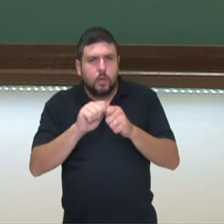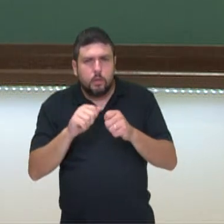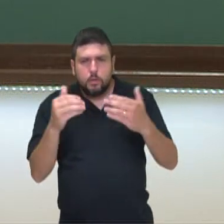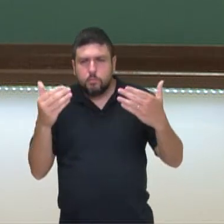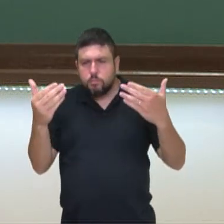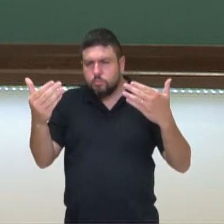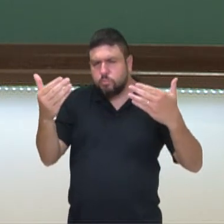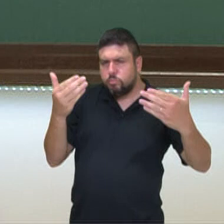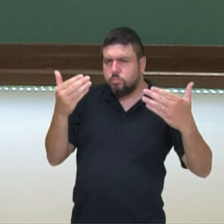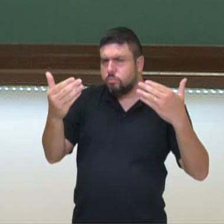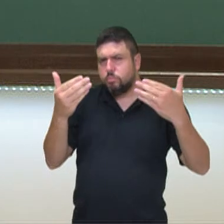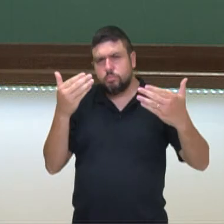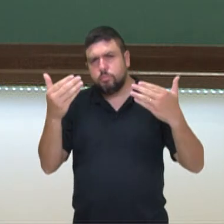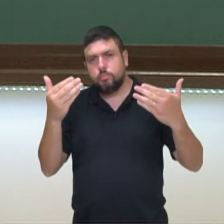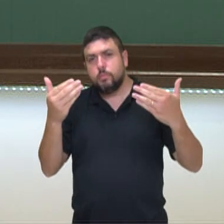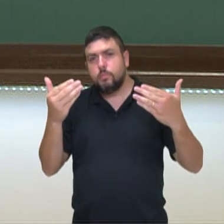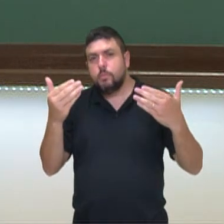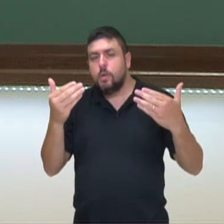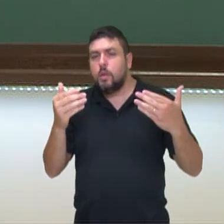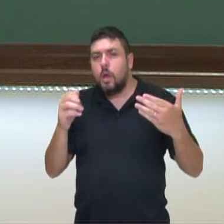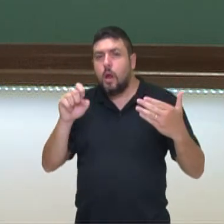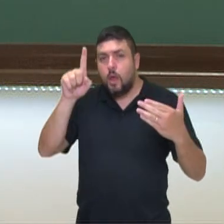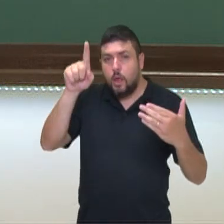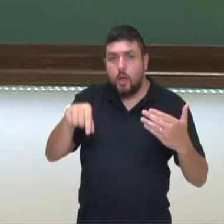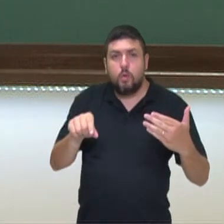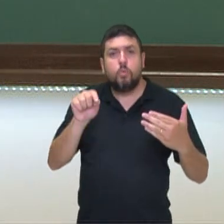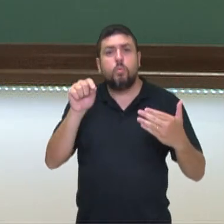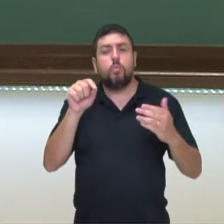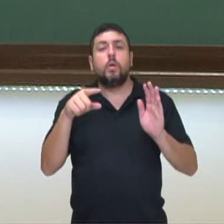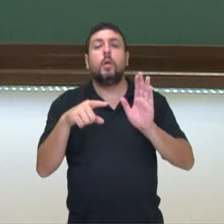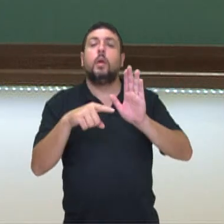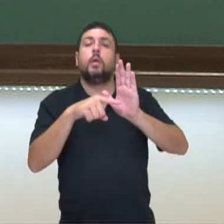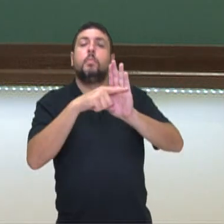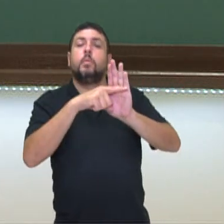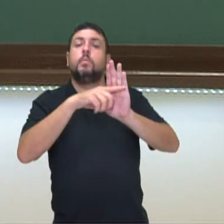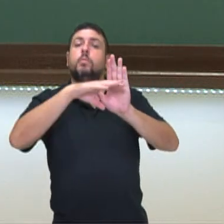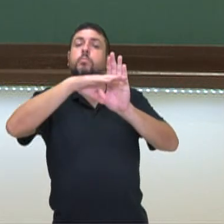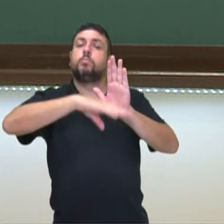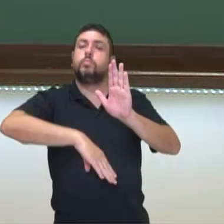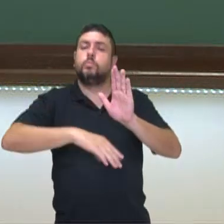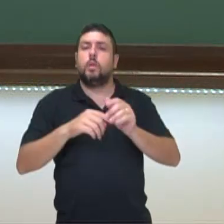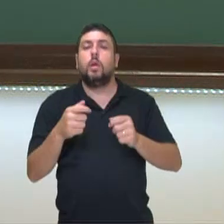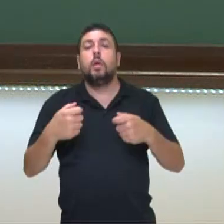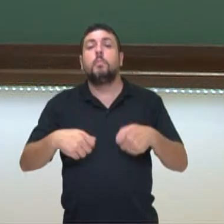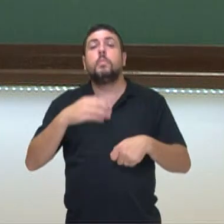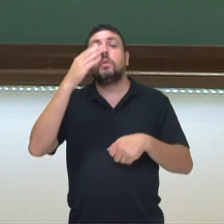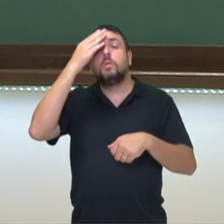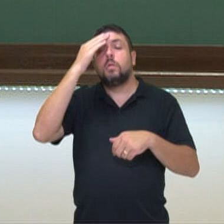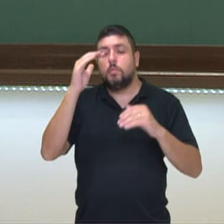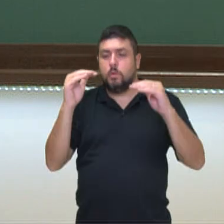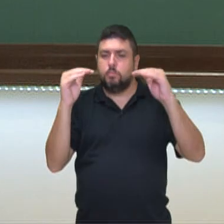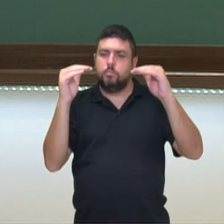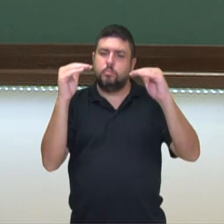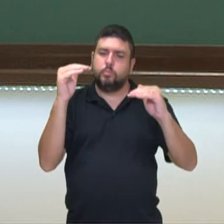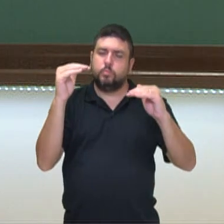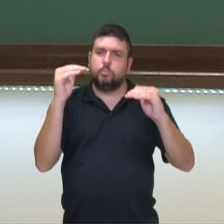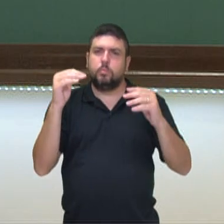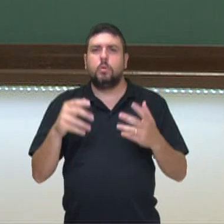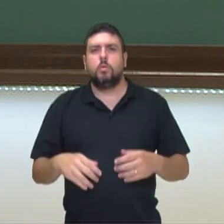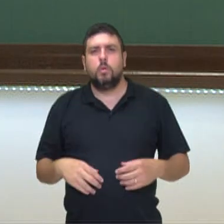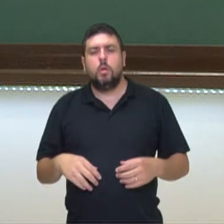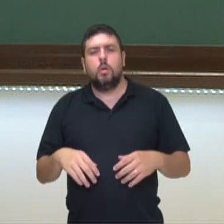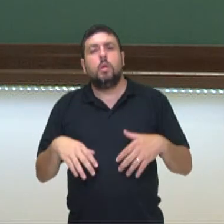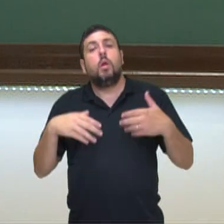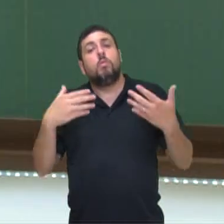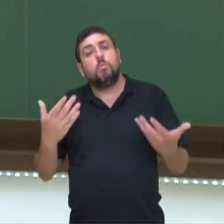vem acompanhada desta ideia de comparação é a subtração. A gente precisa saber a diferença, ó. Então, como que a gente vai